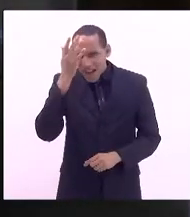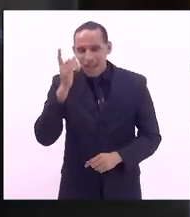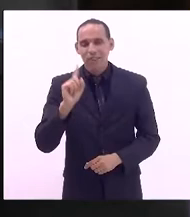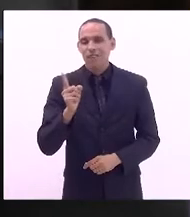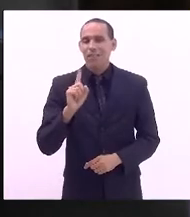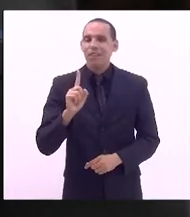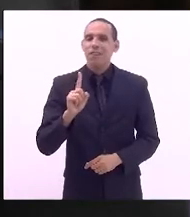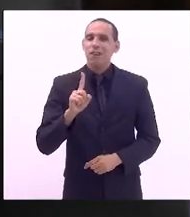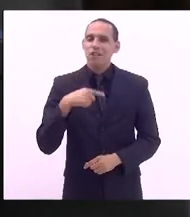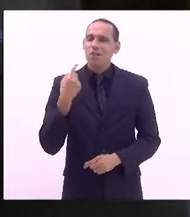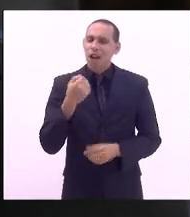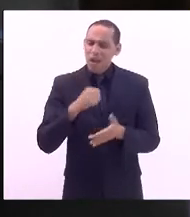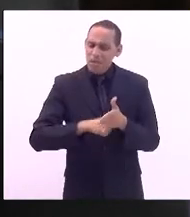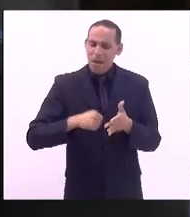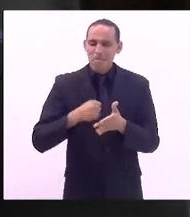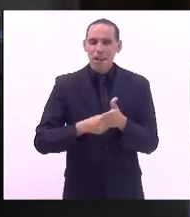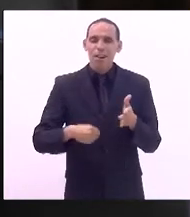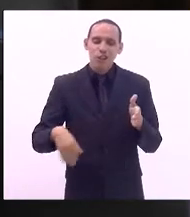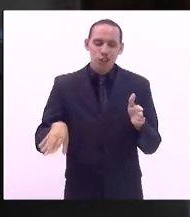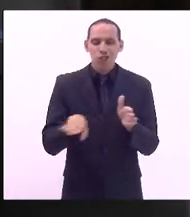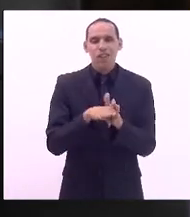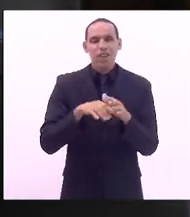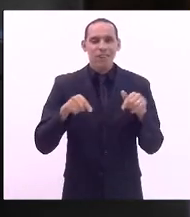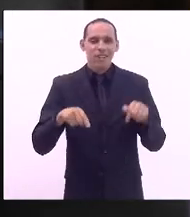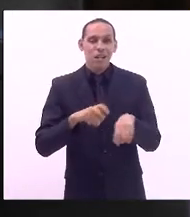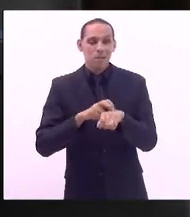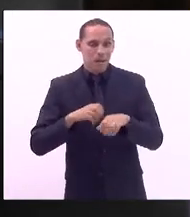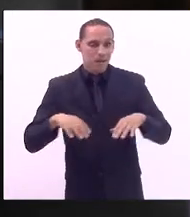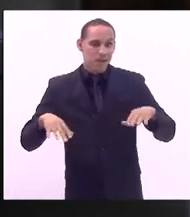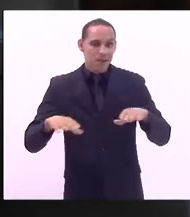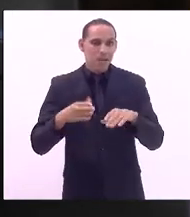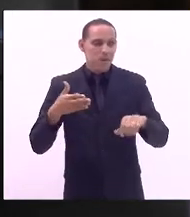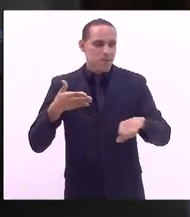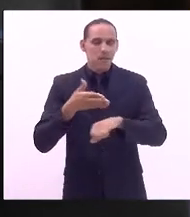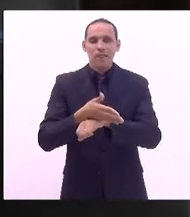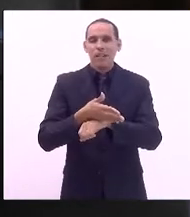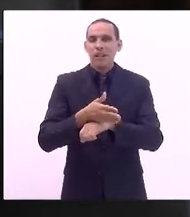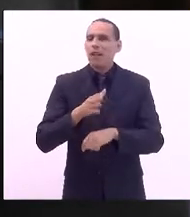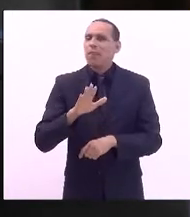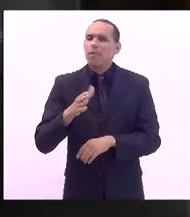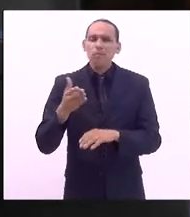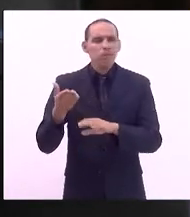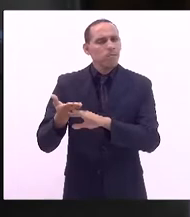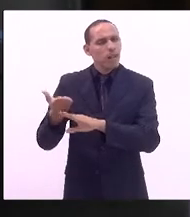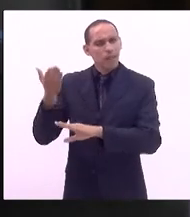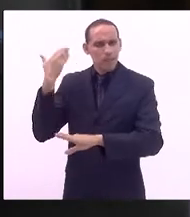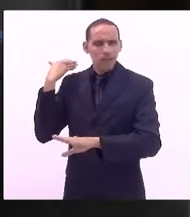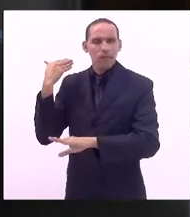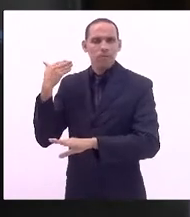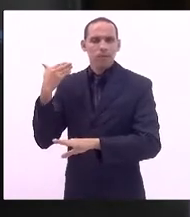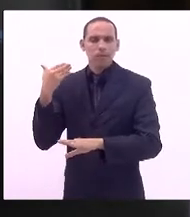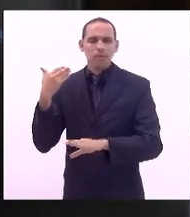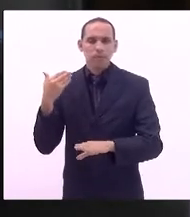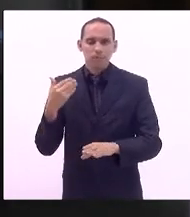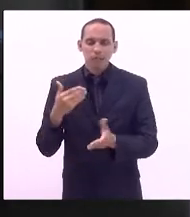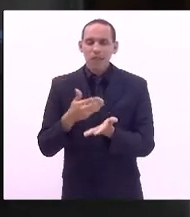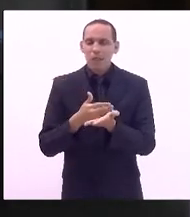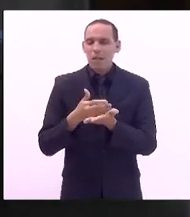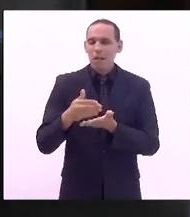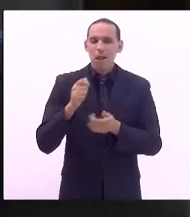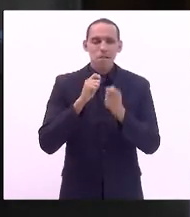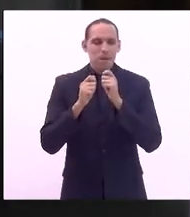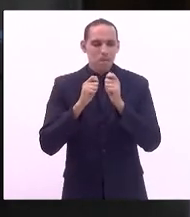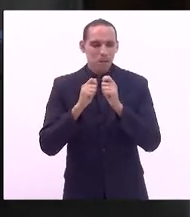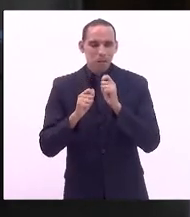vencemos uma grande batalha né passar pela pandemia mas como antes inicialmente aqui estava dando uma